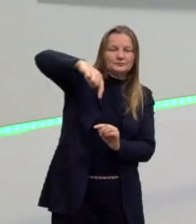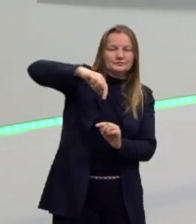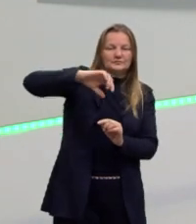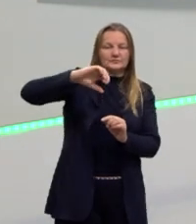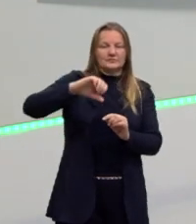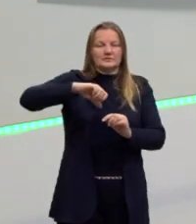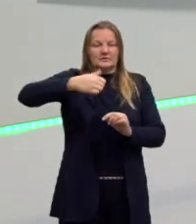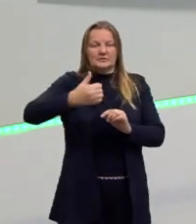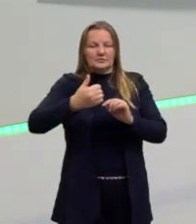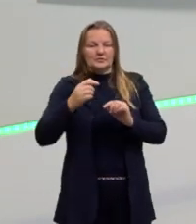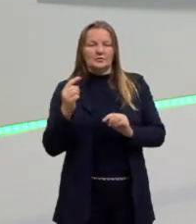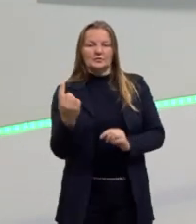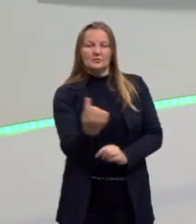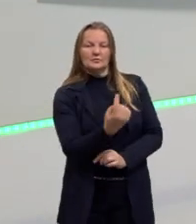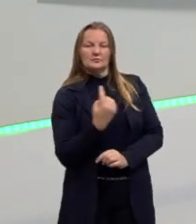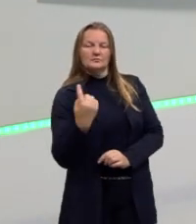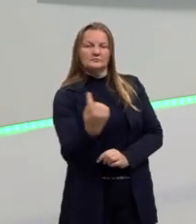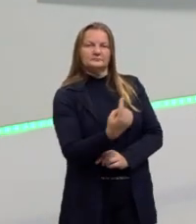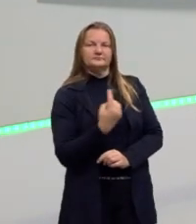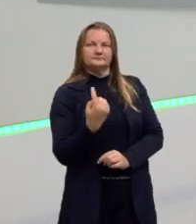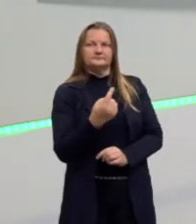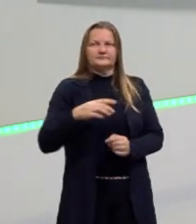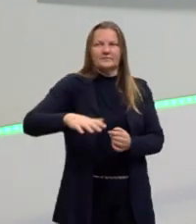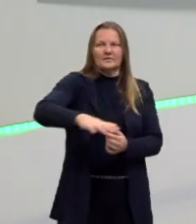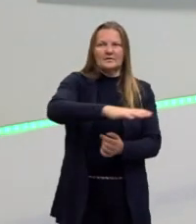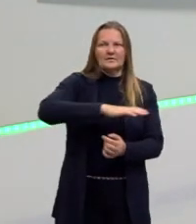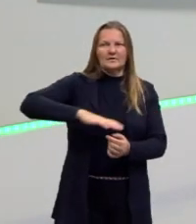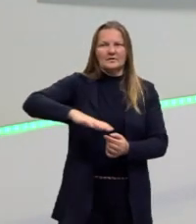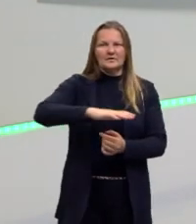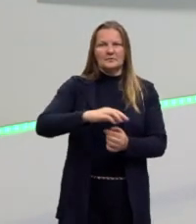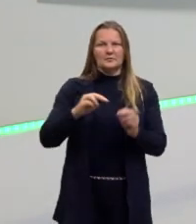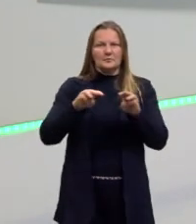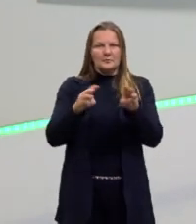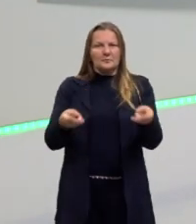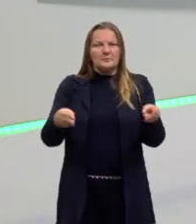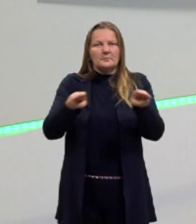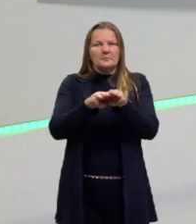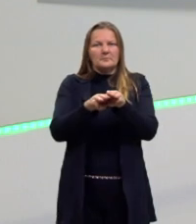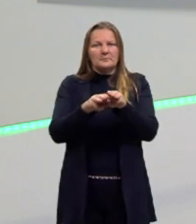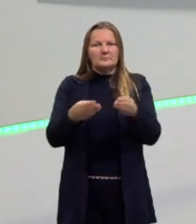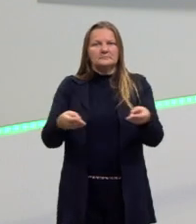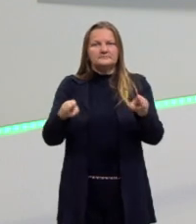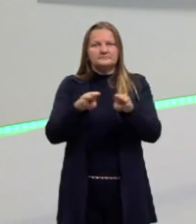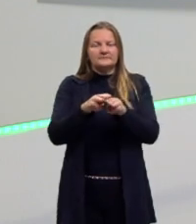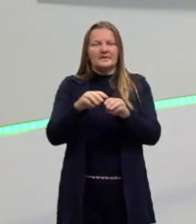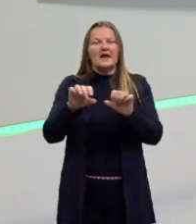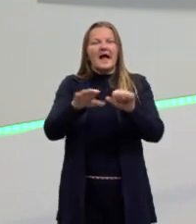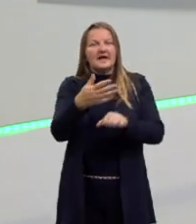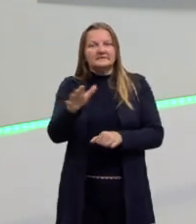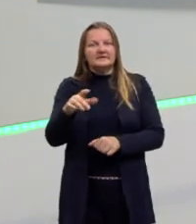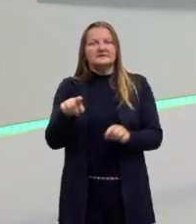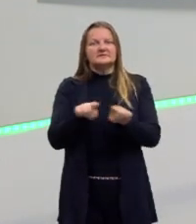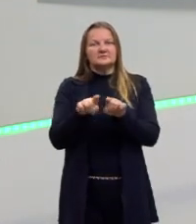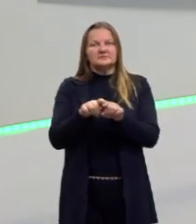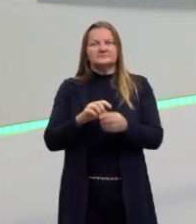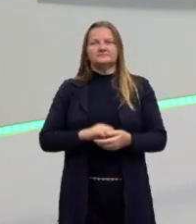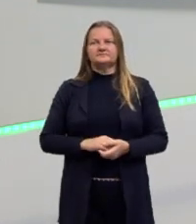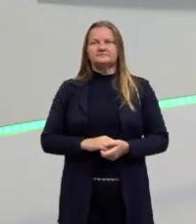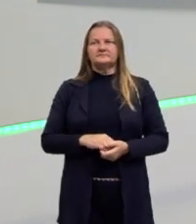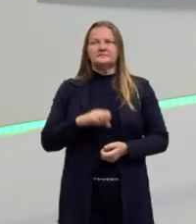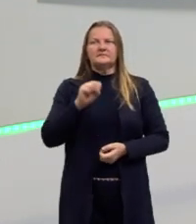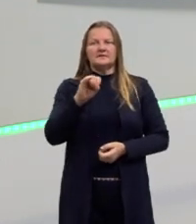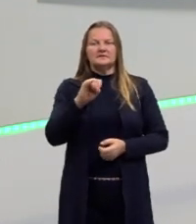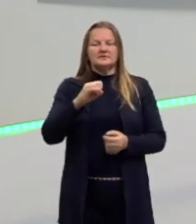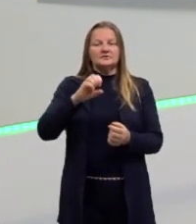campo magnético? Como que é esse campo magnético, né? Em relação à corrente, ou às vezes o contrário também. Às vezes a gente tem só o